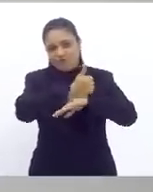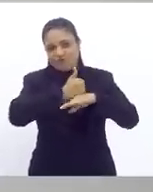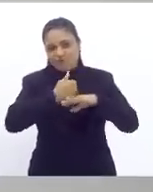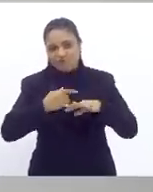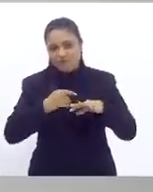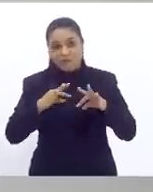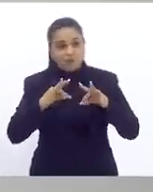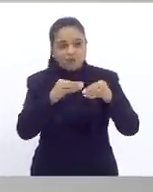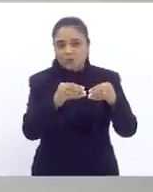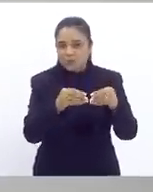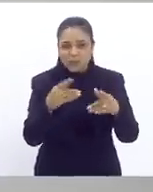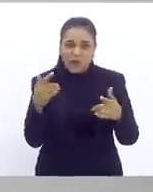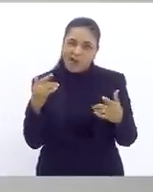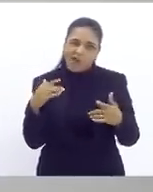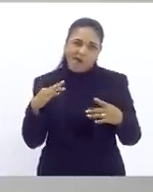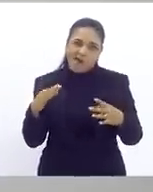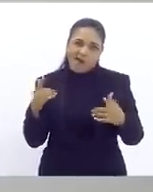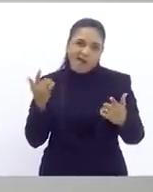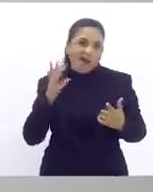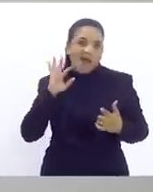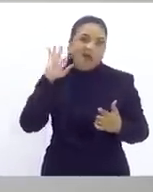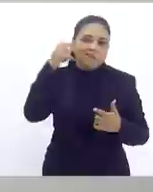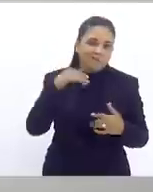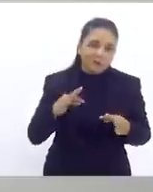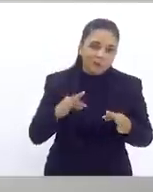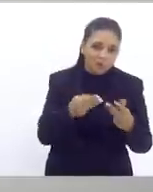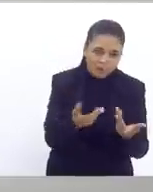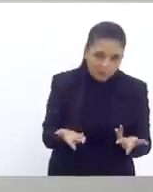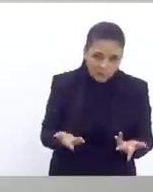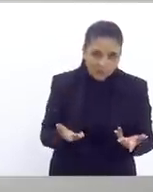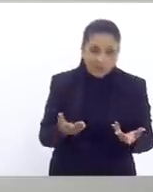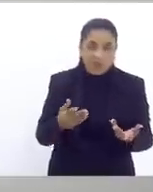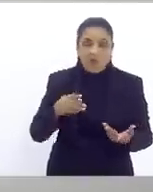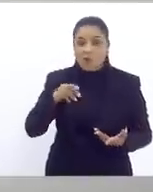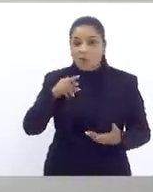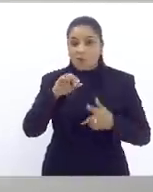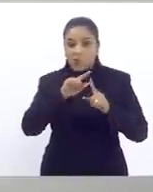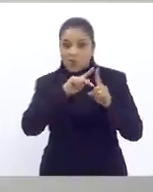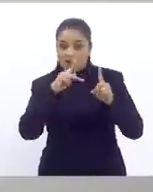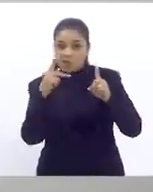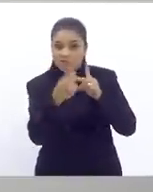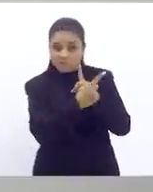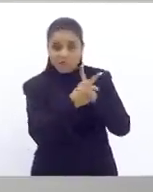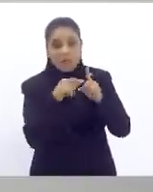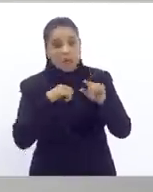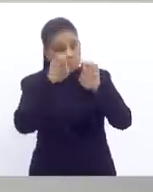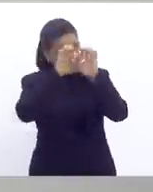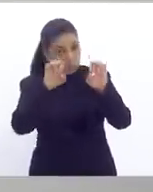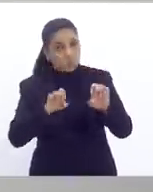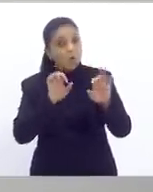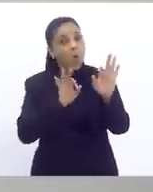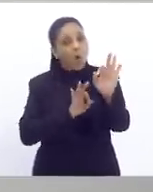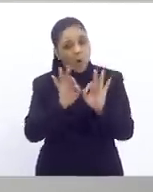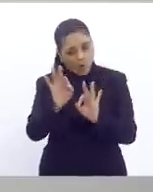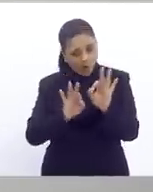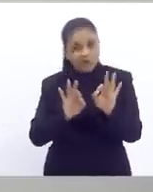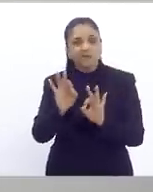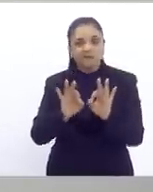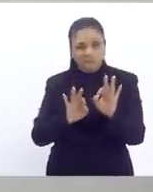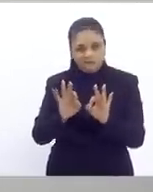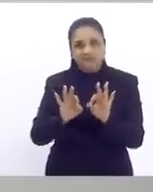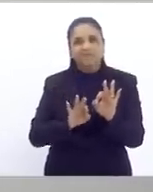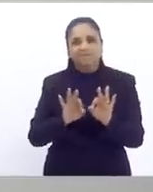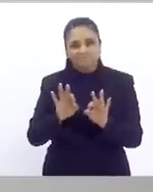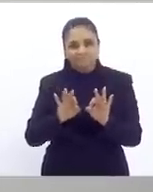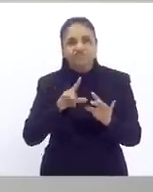não é simples A solução do problema e o rio previdência é uma estrutura bem organizada se vocês for na estrutura lá vocês vão ver que ela é bem